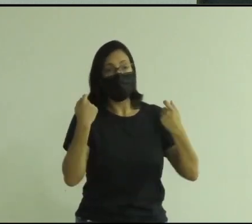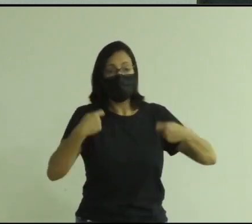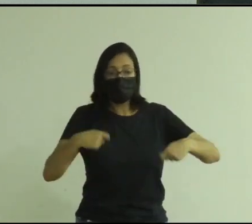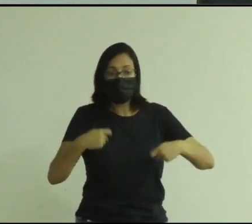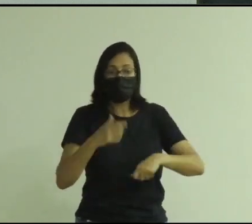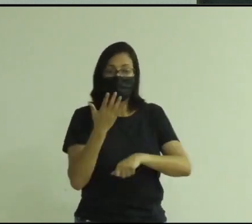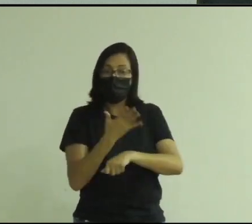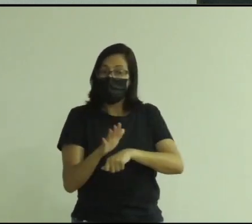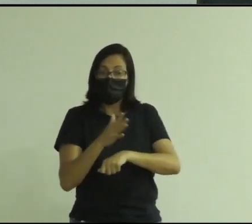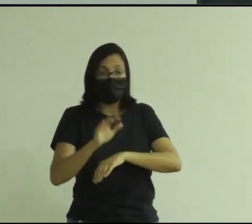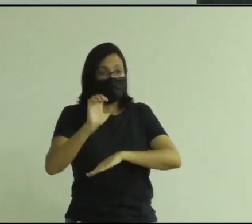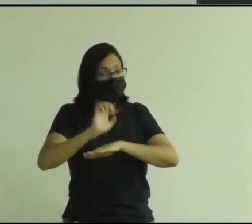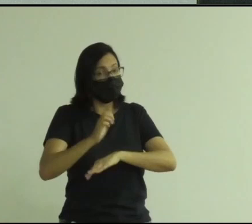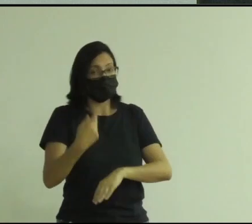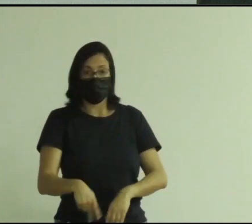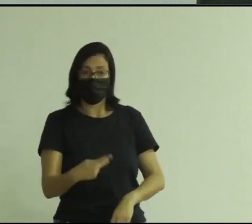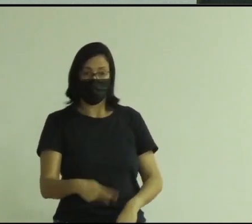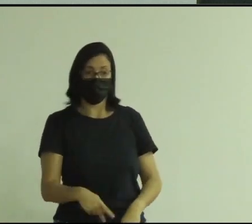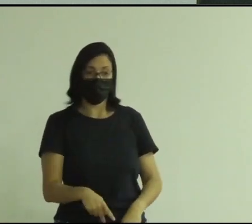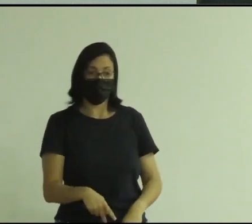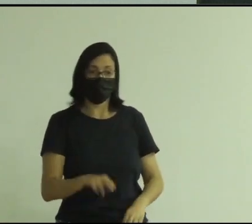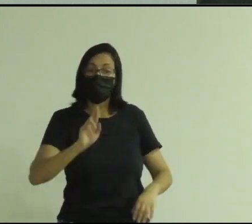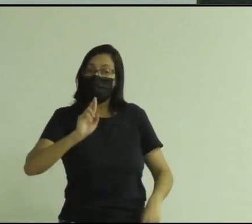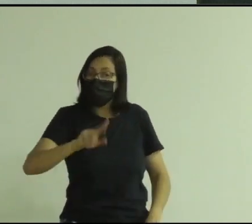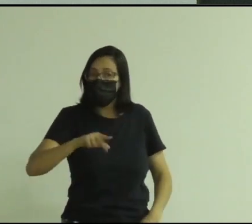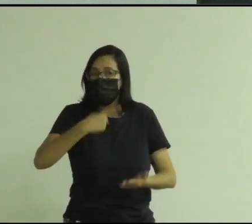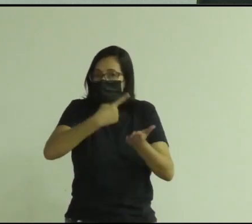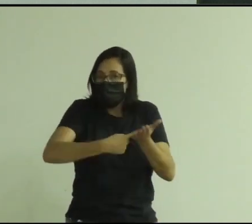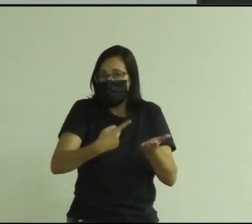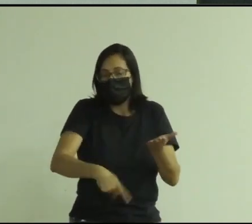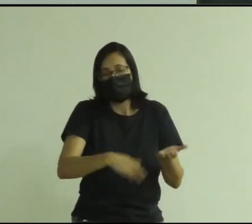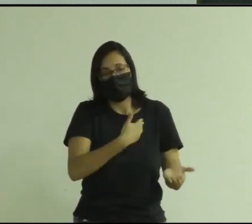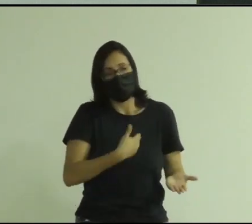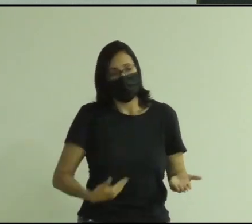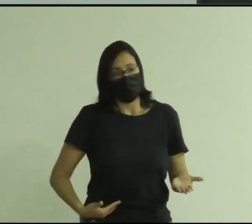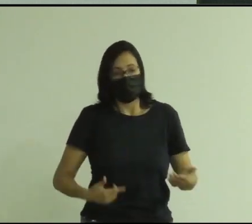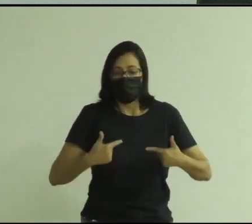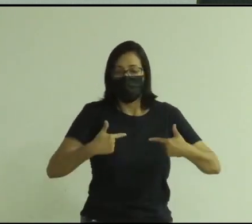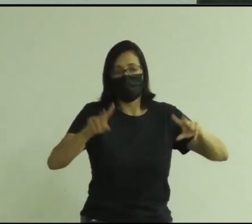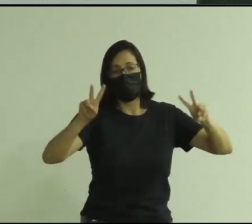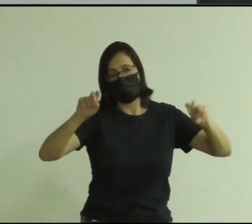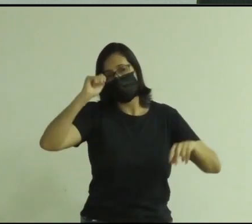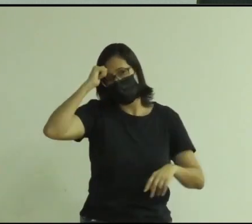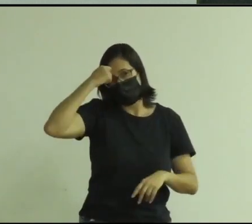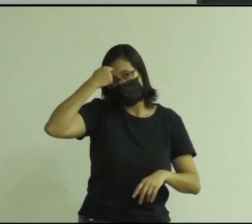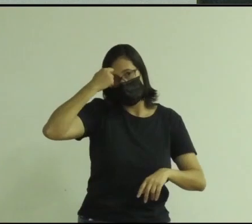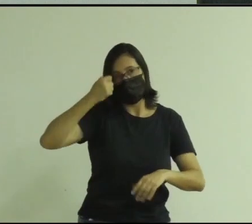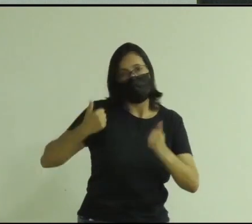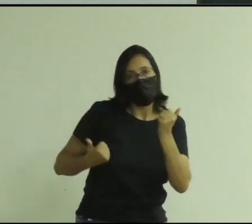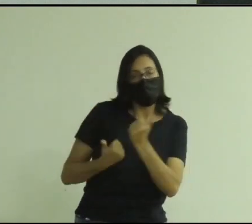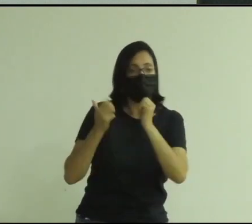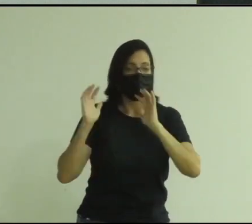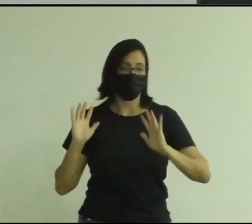atuação estatal. Não é compromisso do Estado enfrentar o racismo. Não,